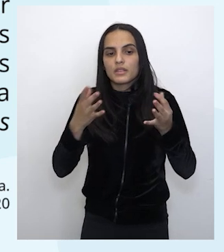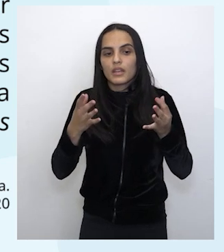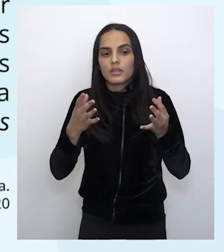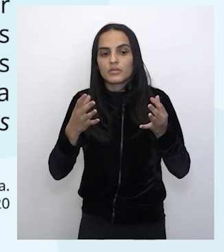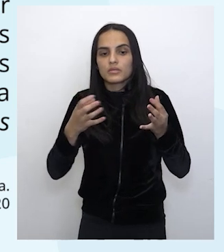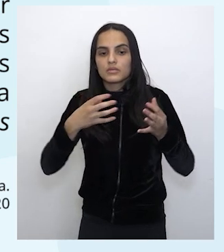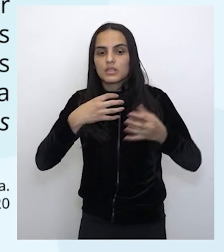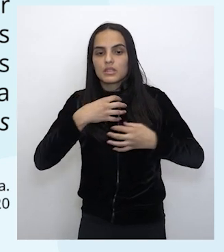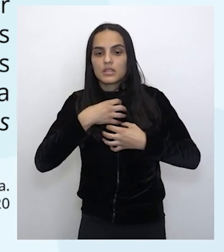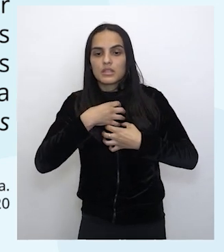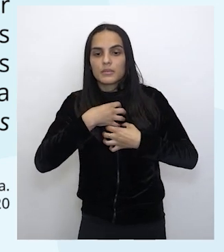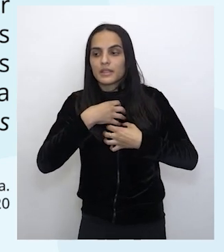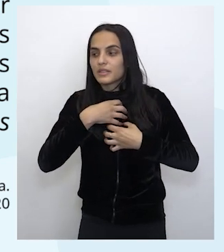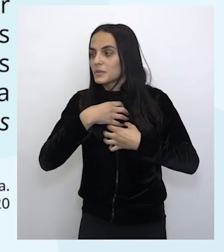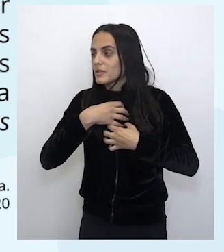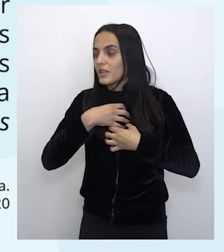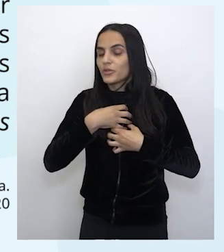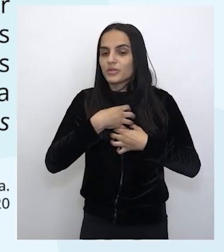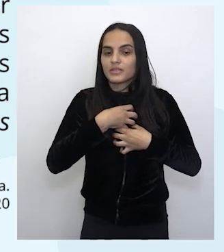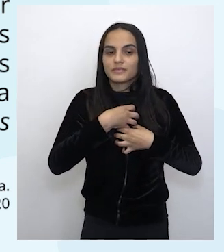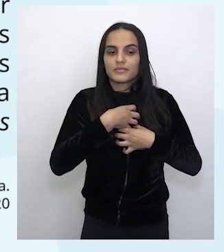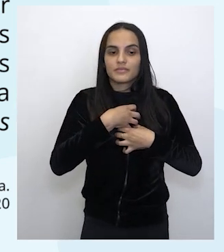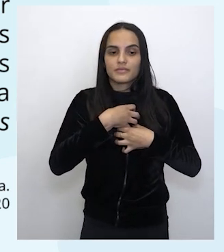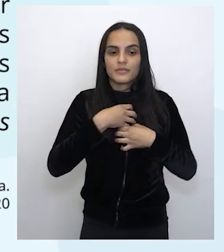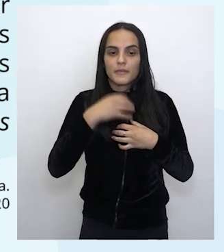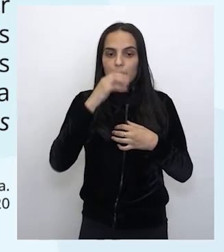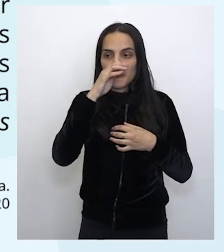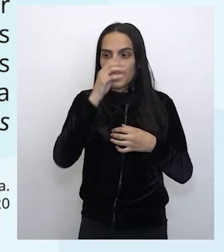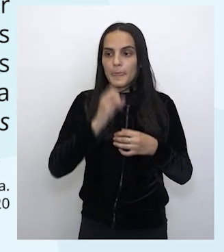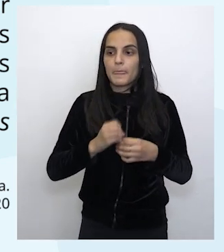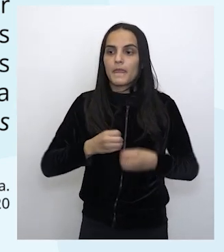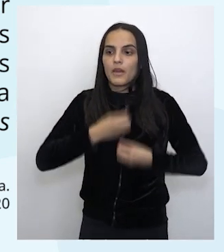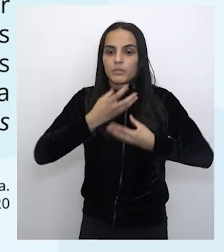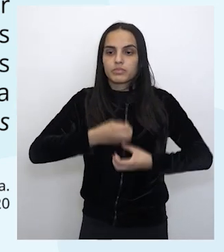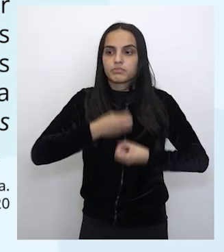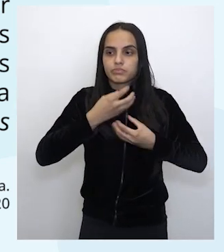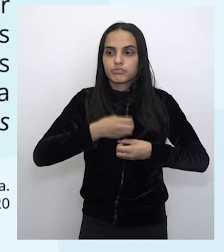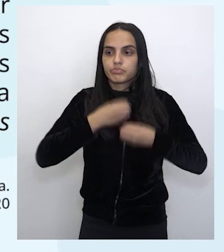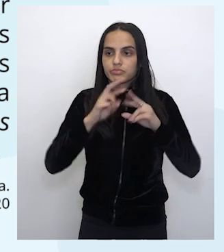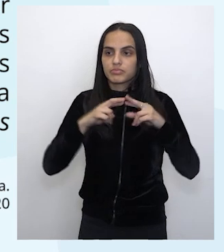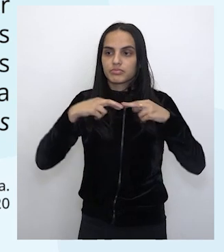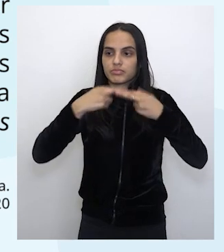aparentemente depreciativo da expressão então chamada Rede Mundial